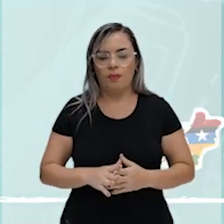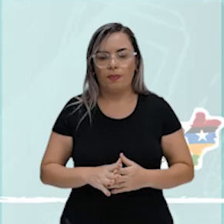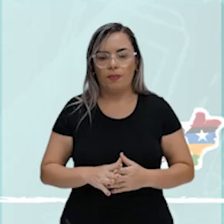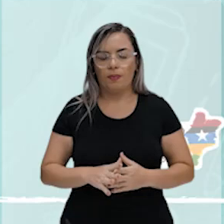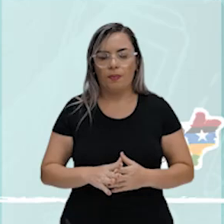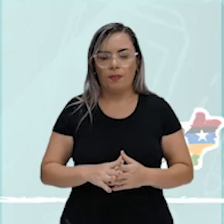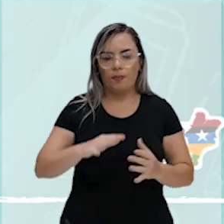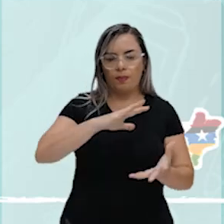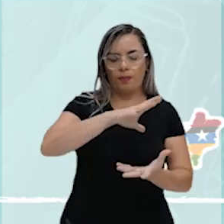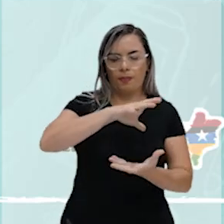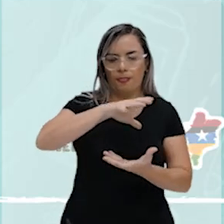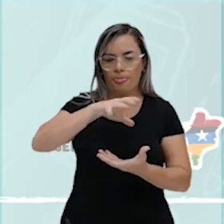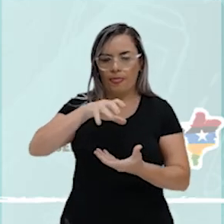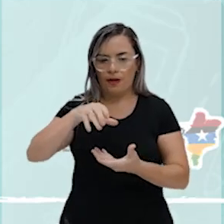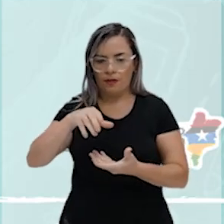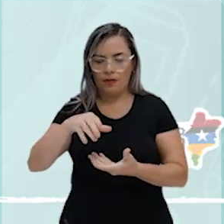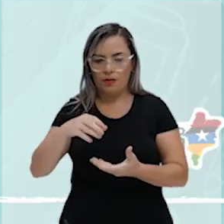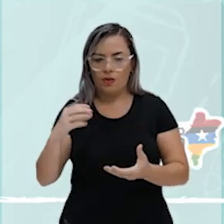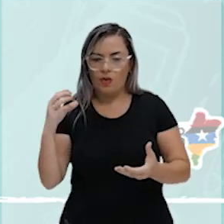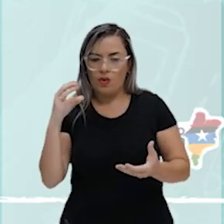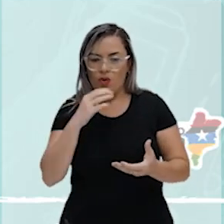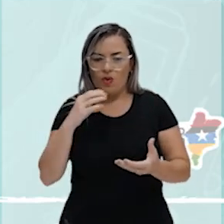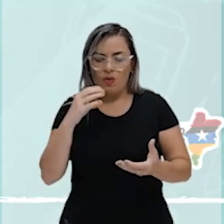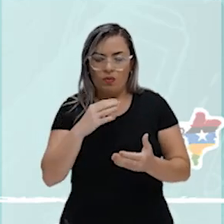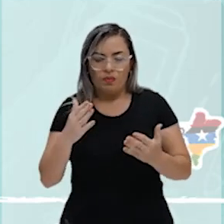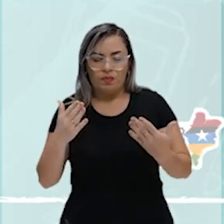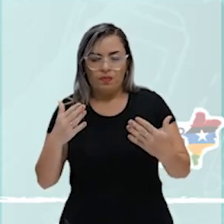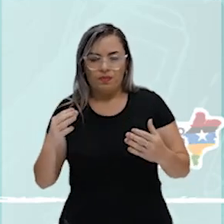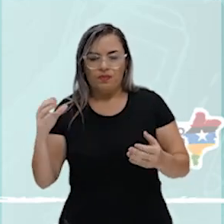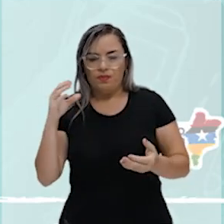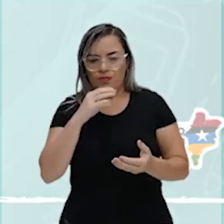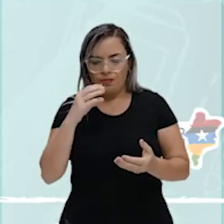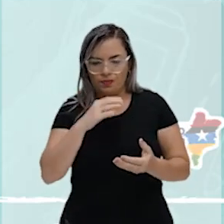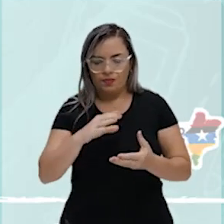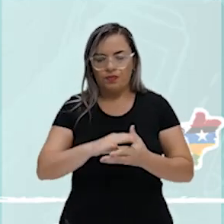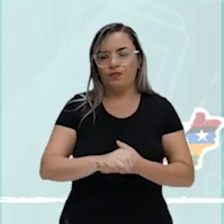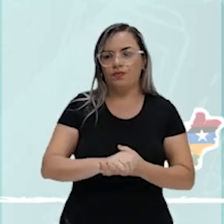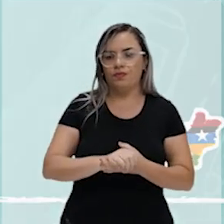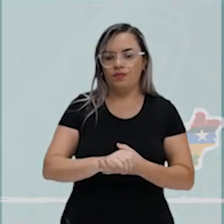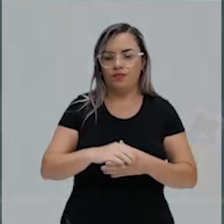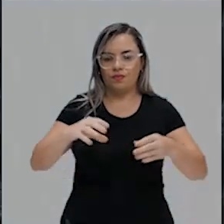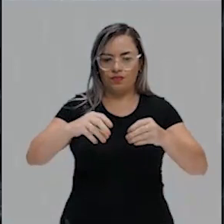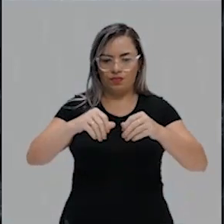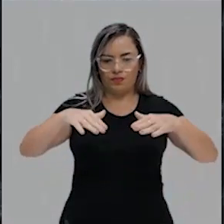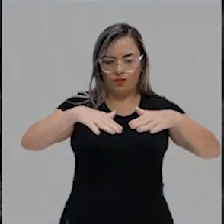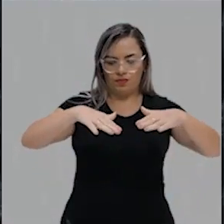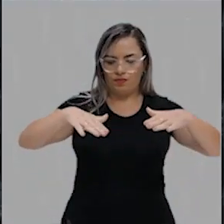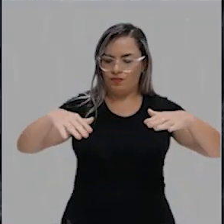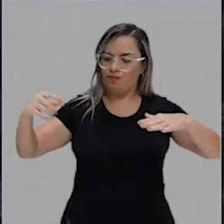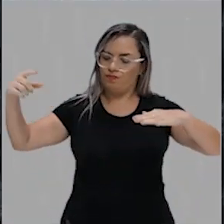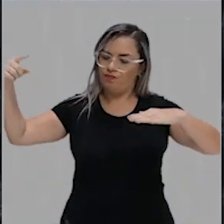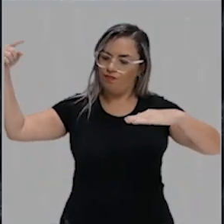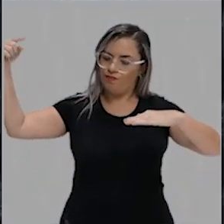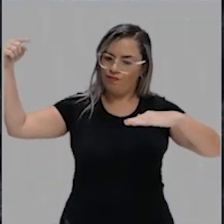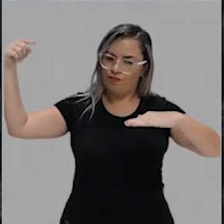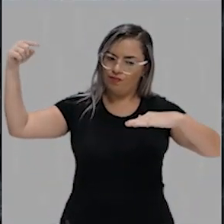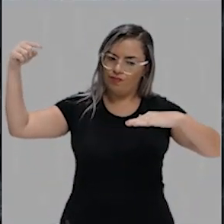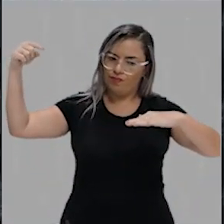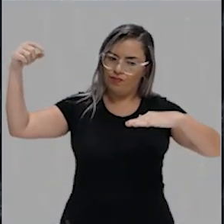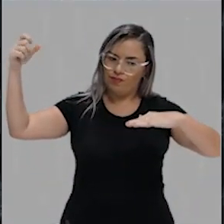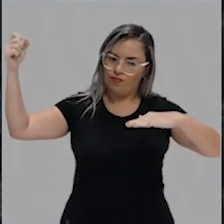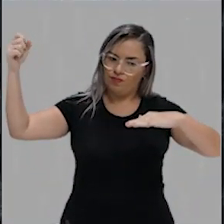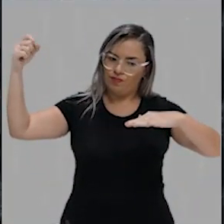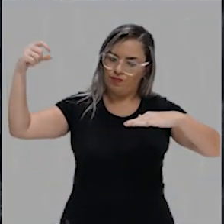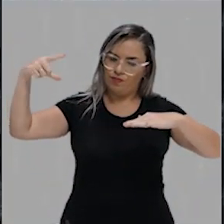efeito estufa? Naturalmente, o efeito estufa é o seguinte, ó, o Sol ele incide raios luminosos na